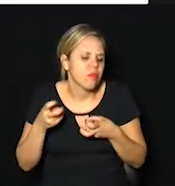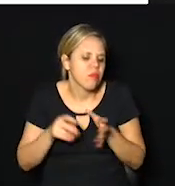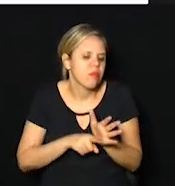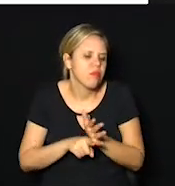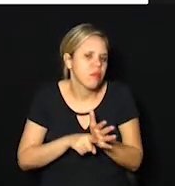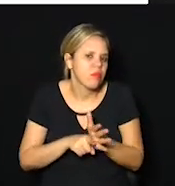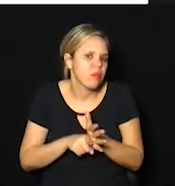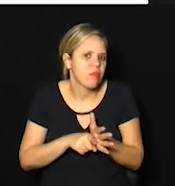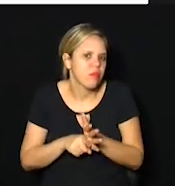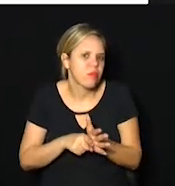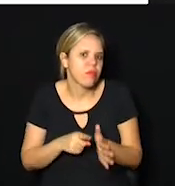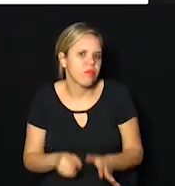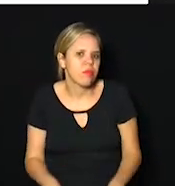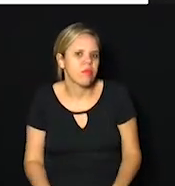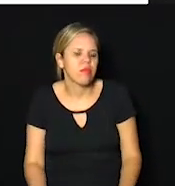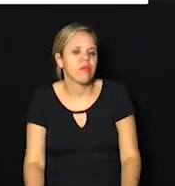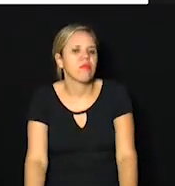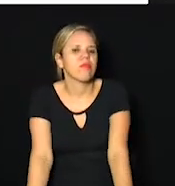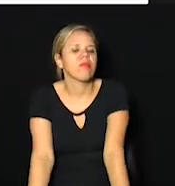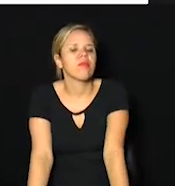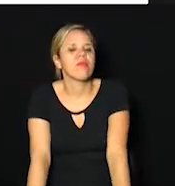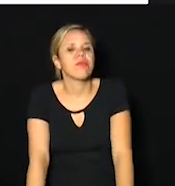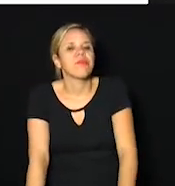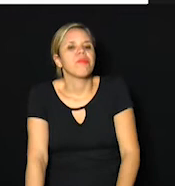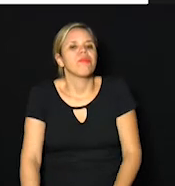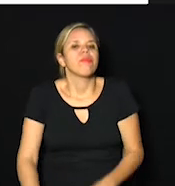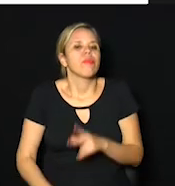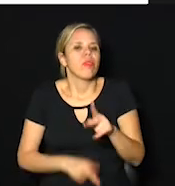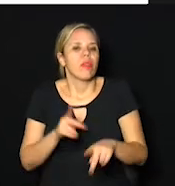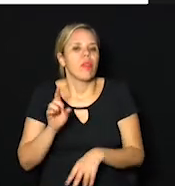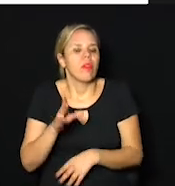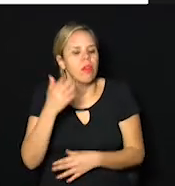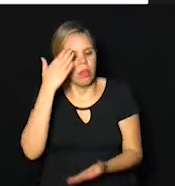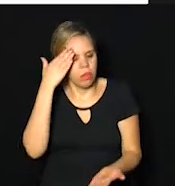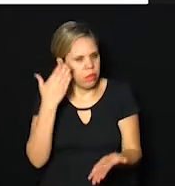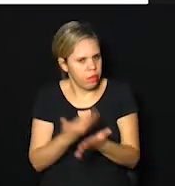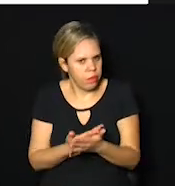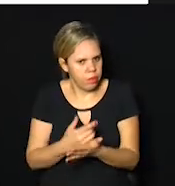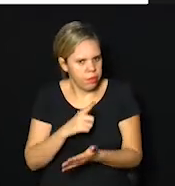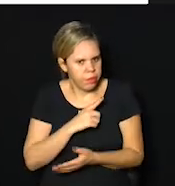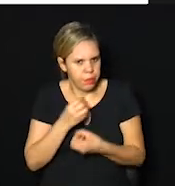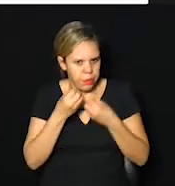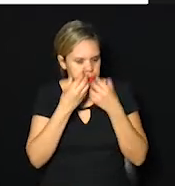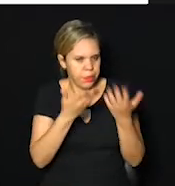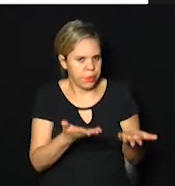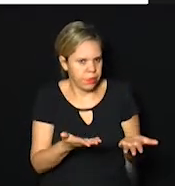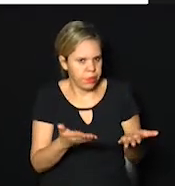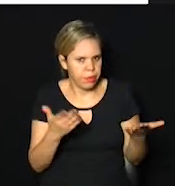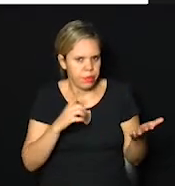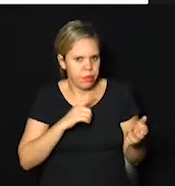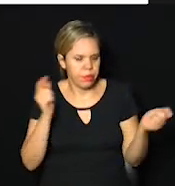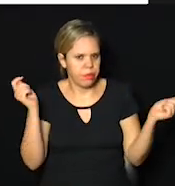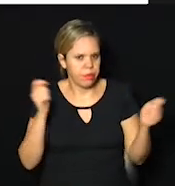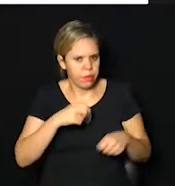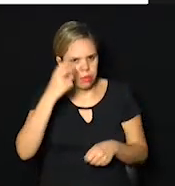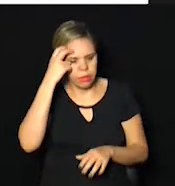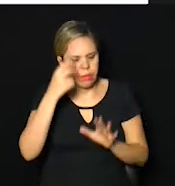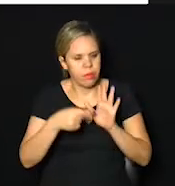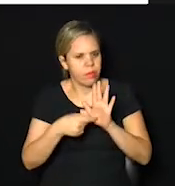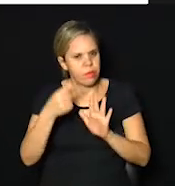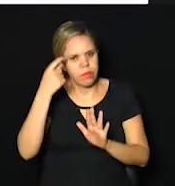dar isso. Por quê? As pessoas só vão conseguir acreditar no que eu tenho a dizer quando eu tenho capacidade de apresentar